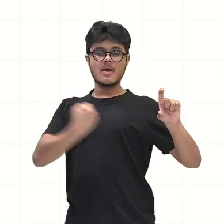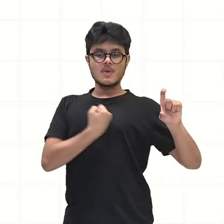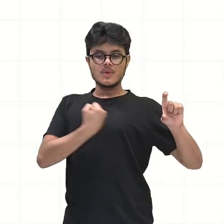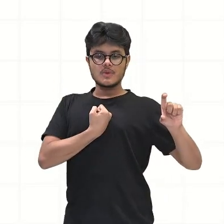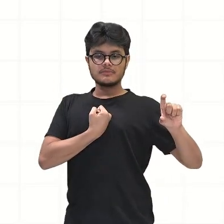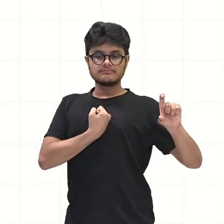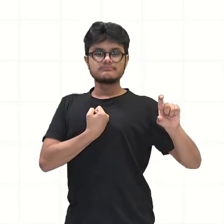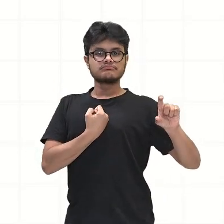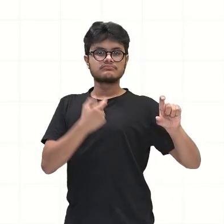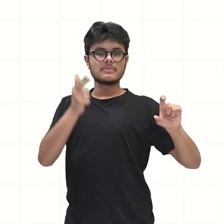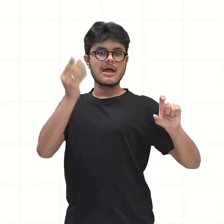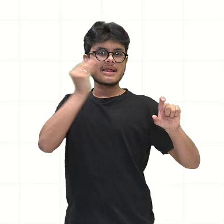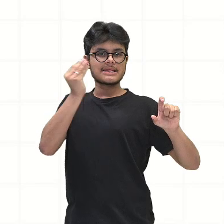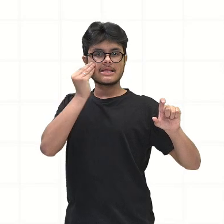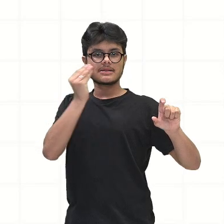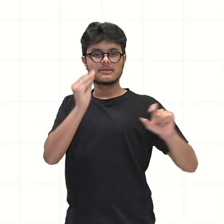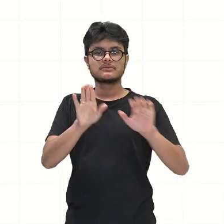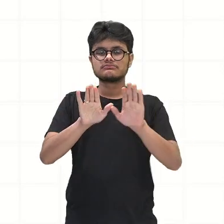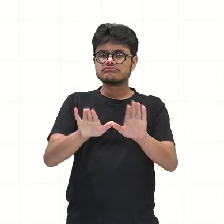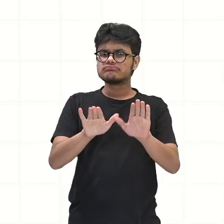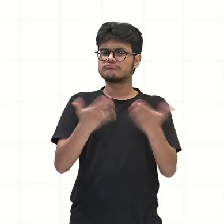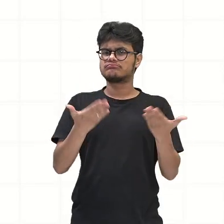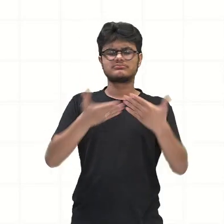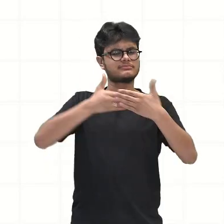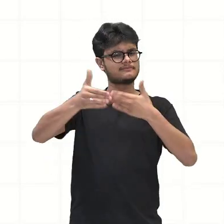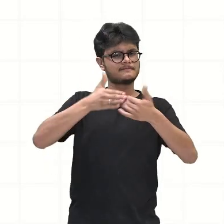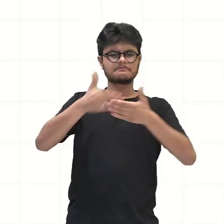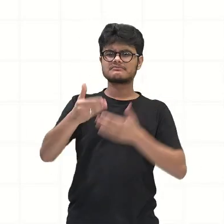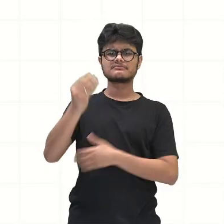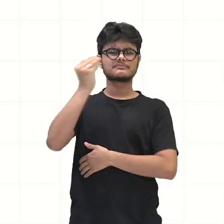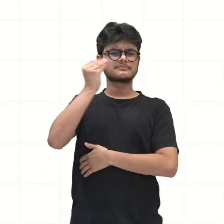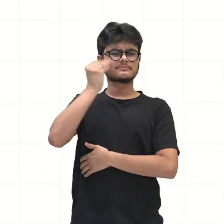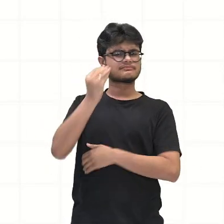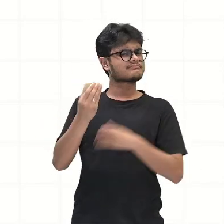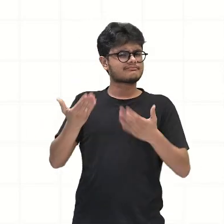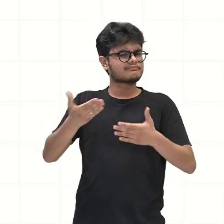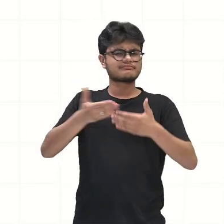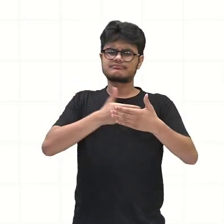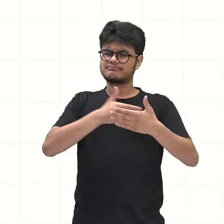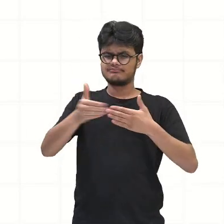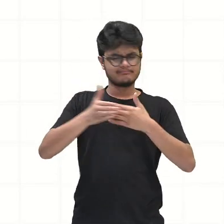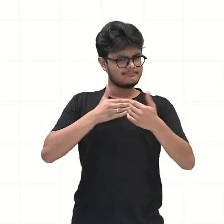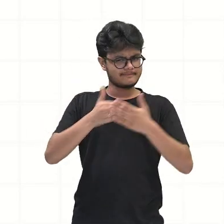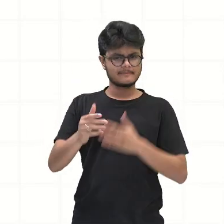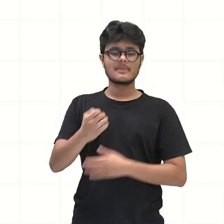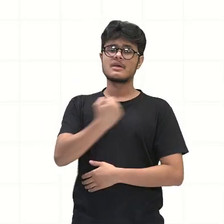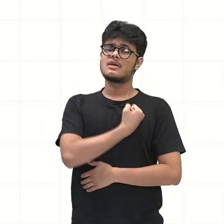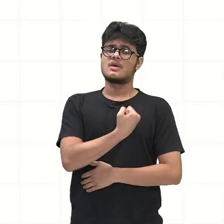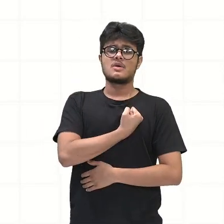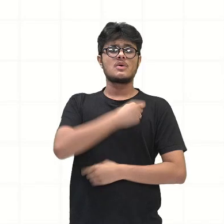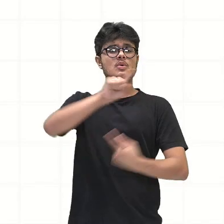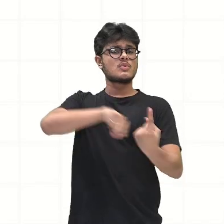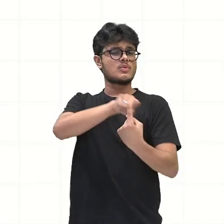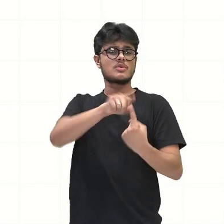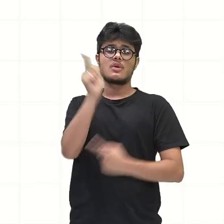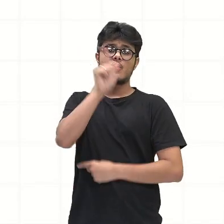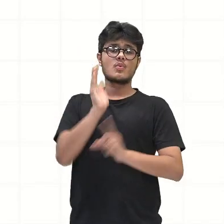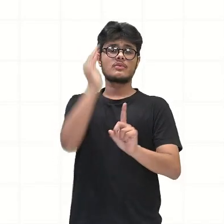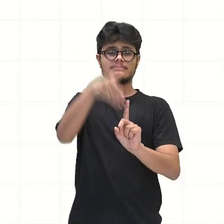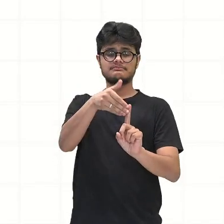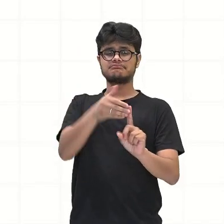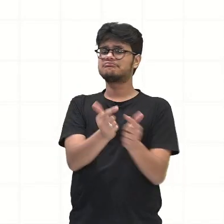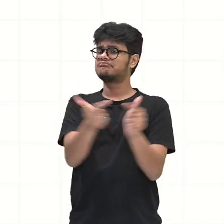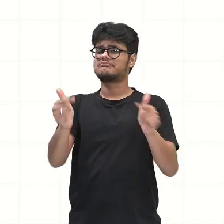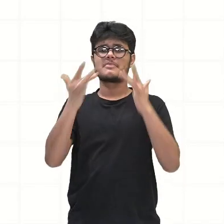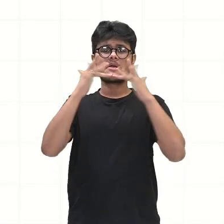experimento. Então, experimento aleatório vai ser qualquer experimento cujo resultado não